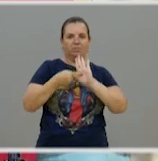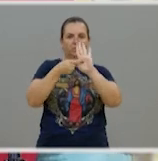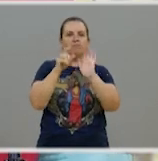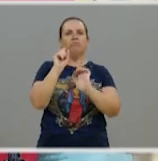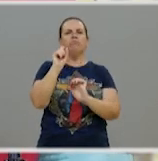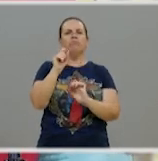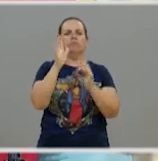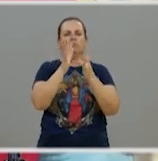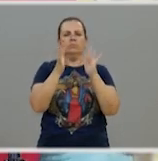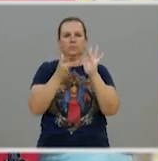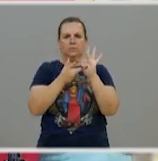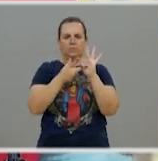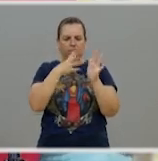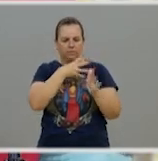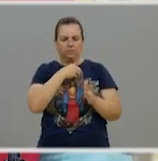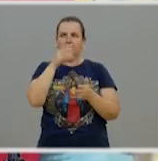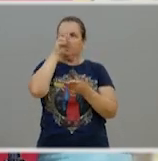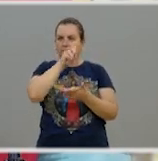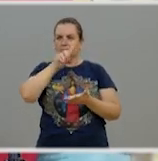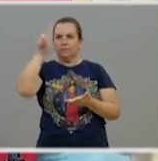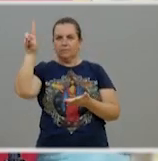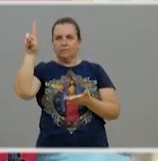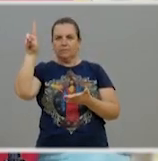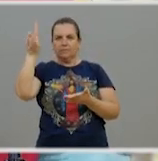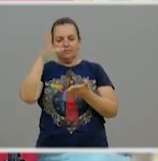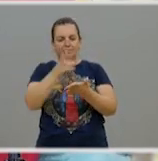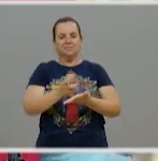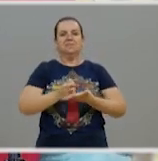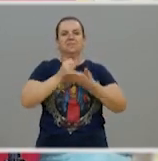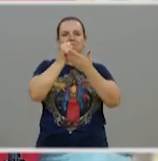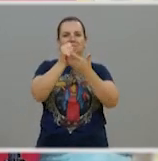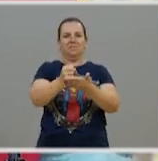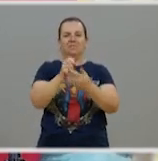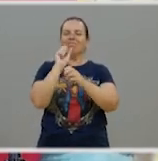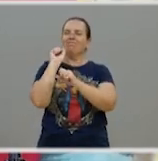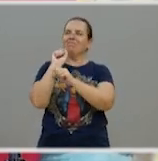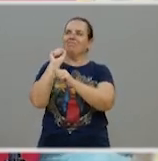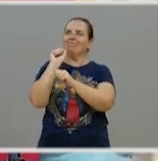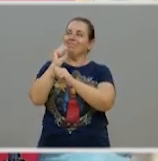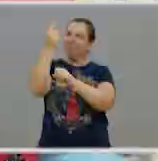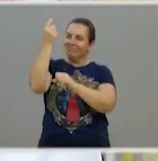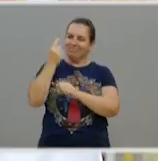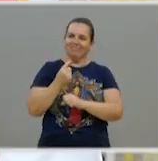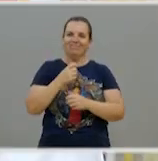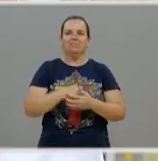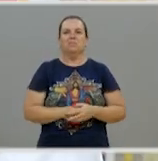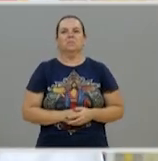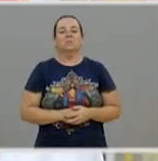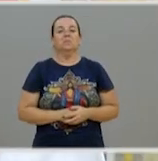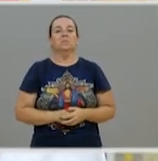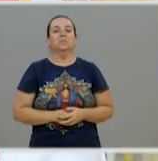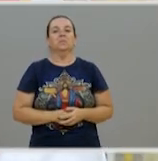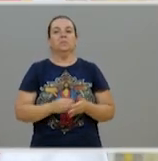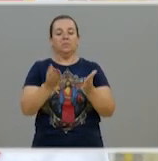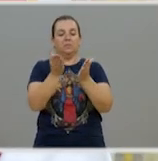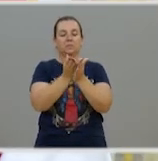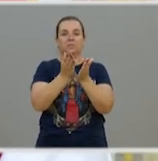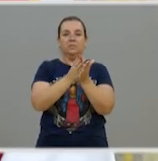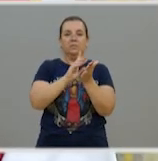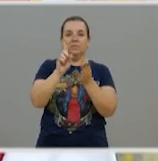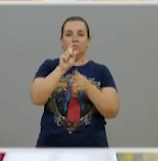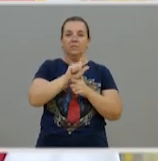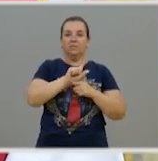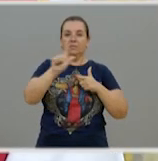Jesus, o Filho de Deus e o Salvador esperado. Ouçamos. Livro do